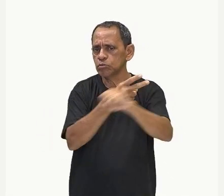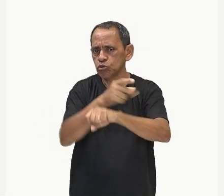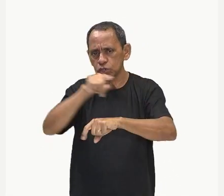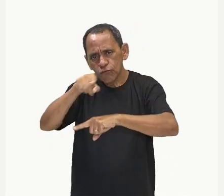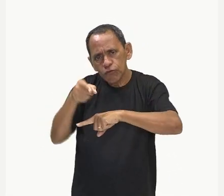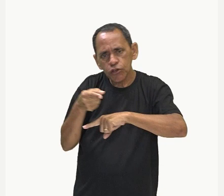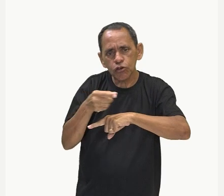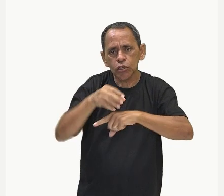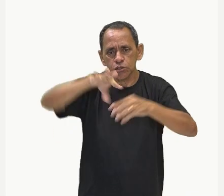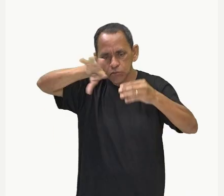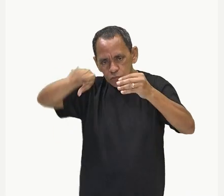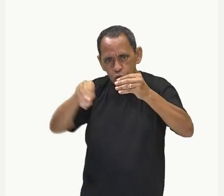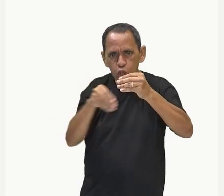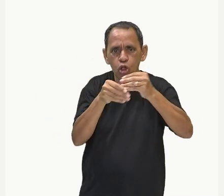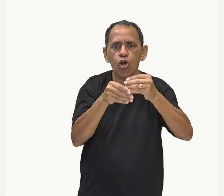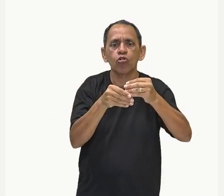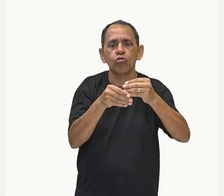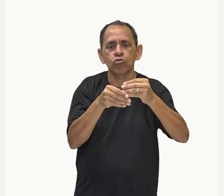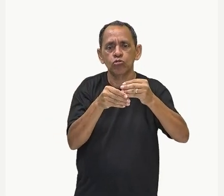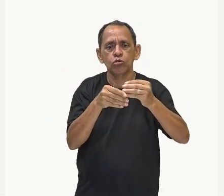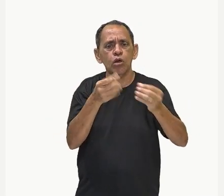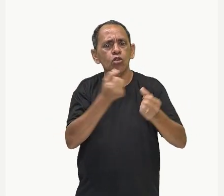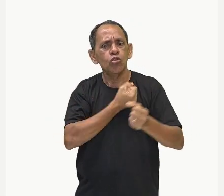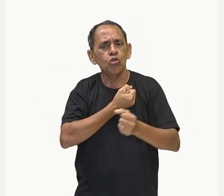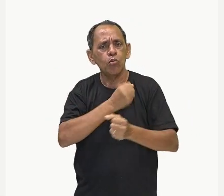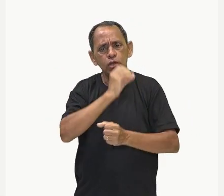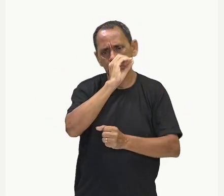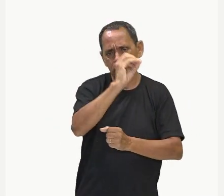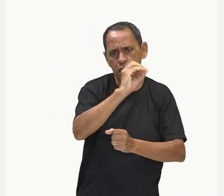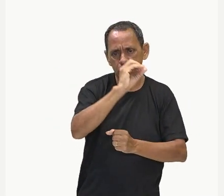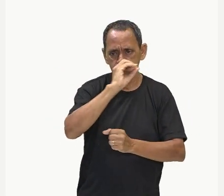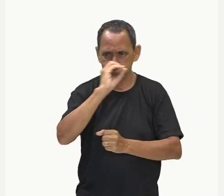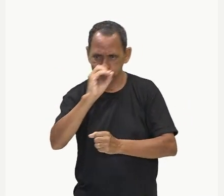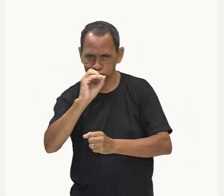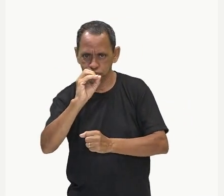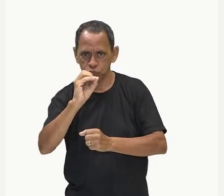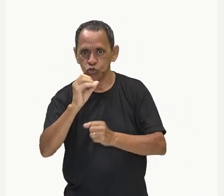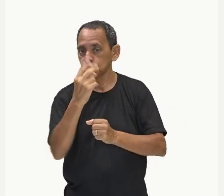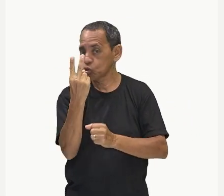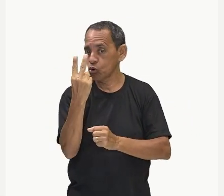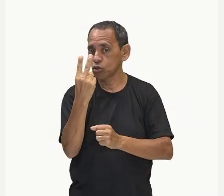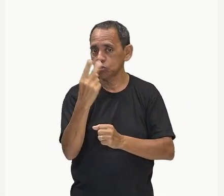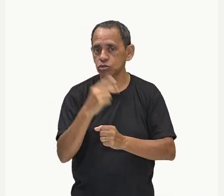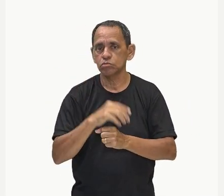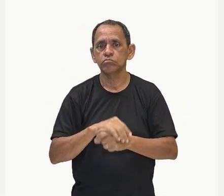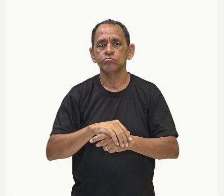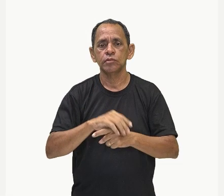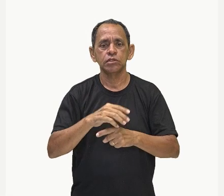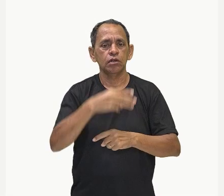eu coloco 2 zeros no meu denominador, ficando